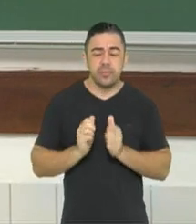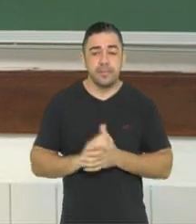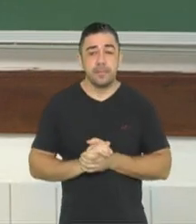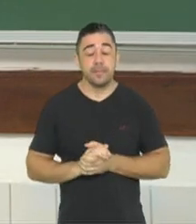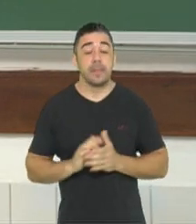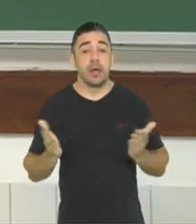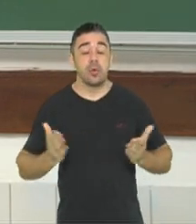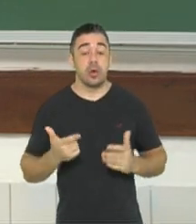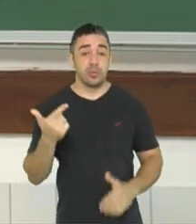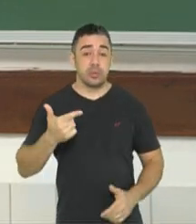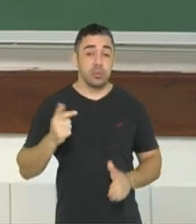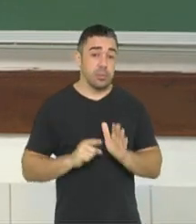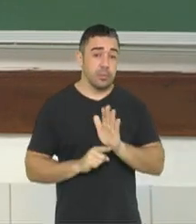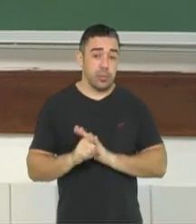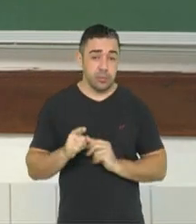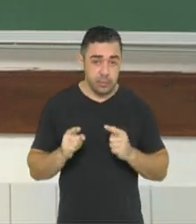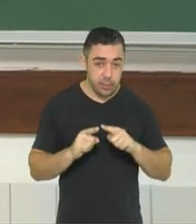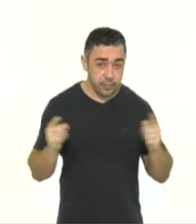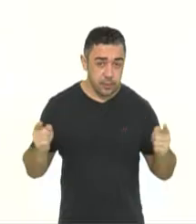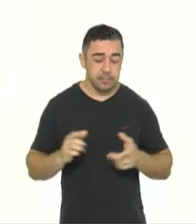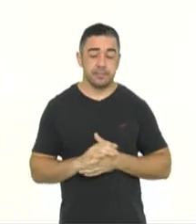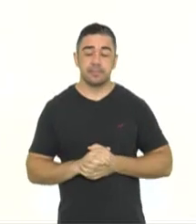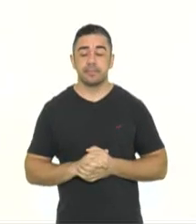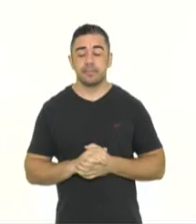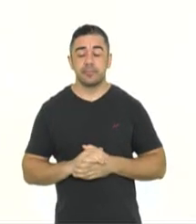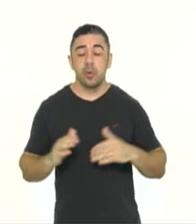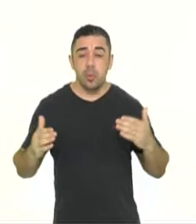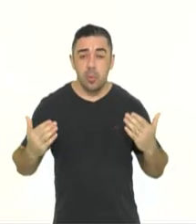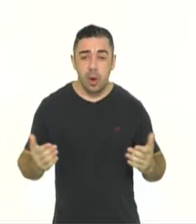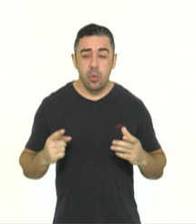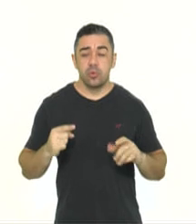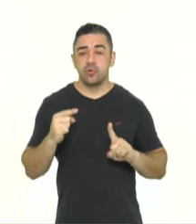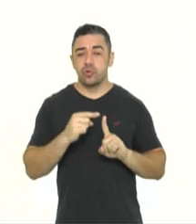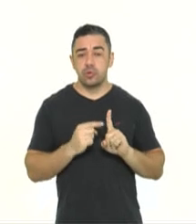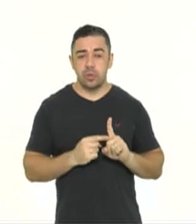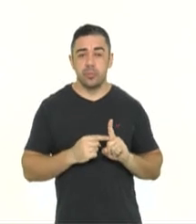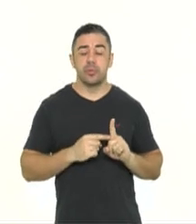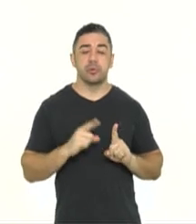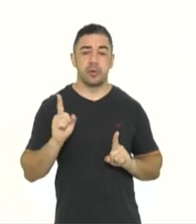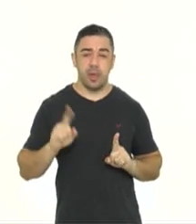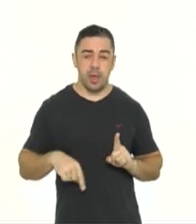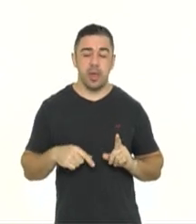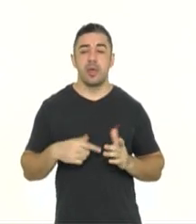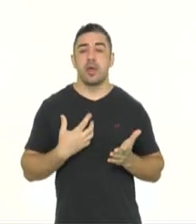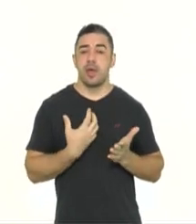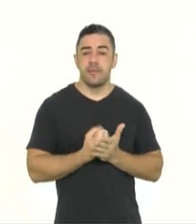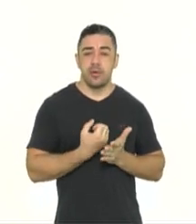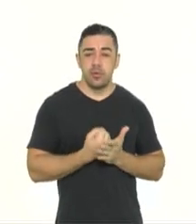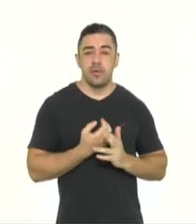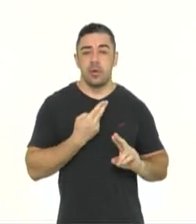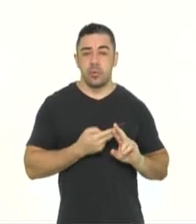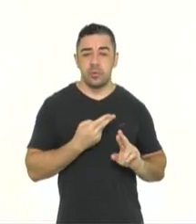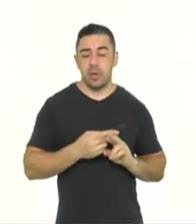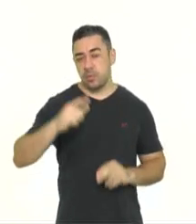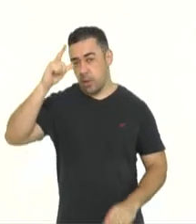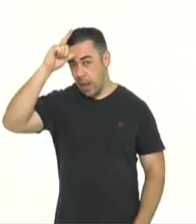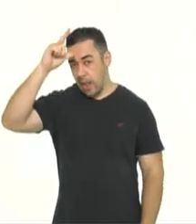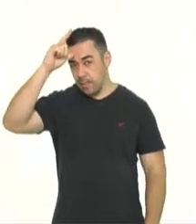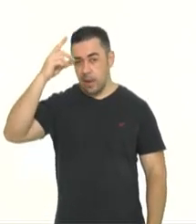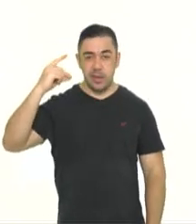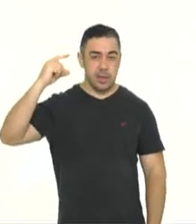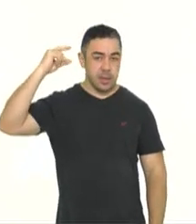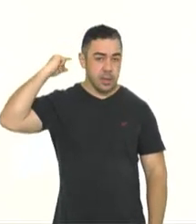para o nosso segundo quiz, certo? Qual o tipo de gravador foi usado pela Alemanha nazista